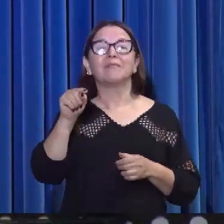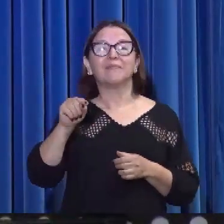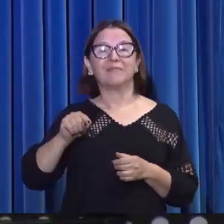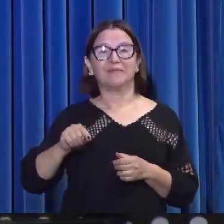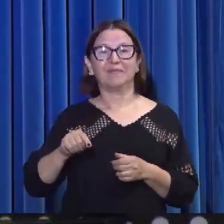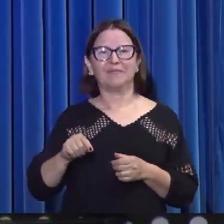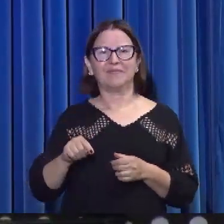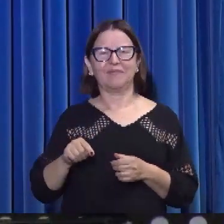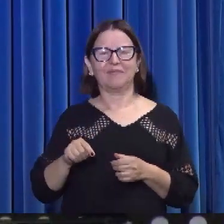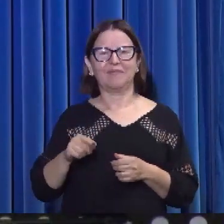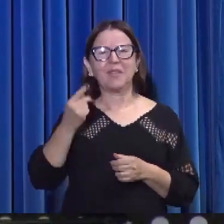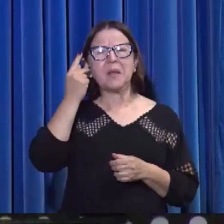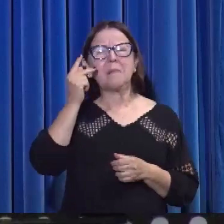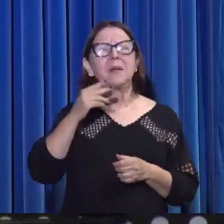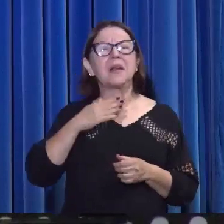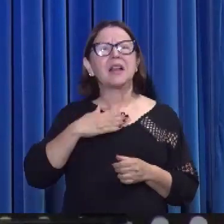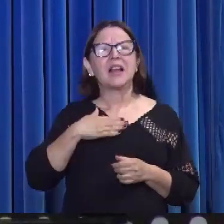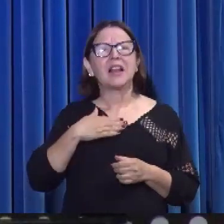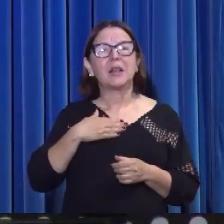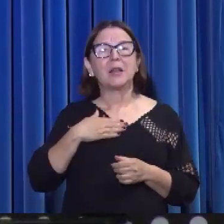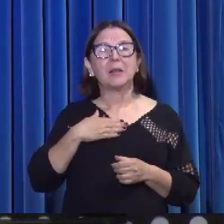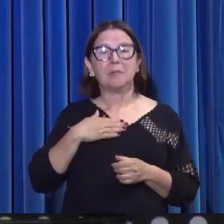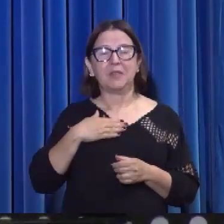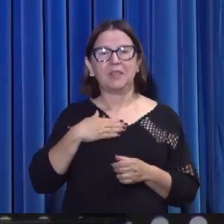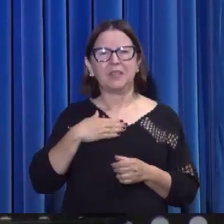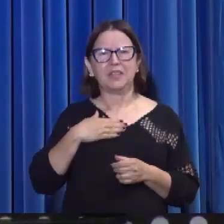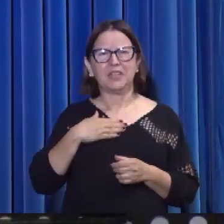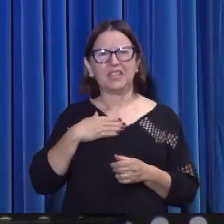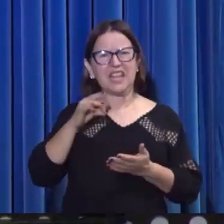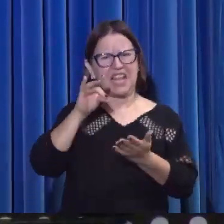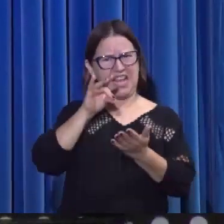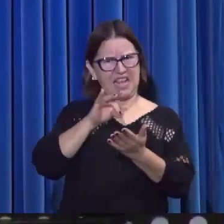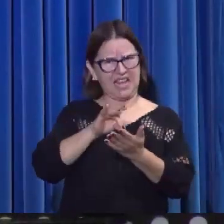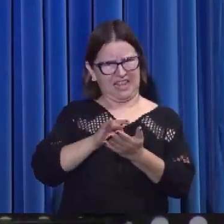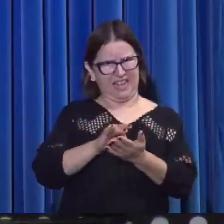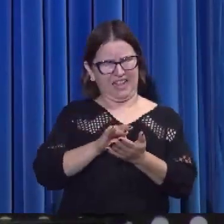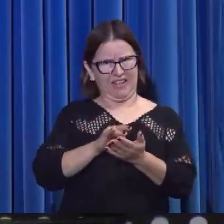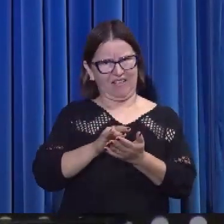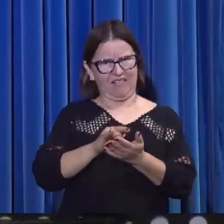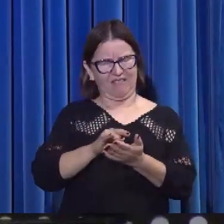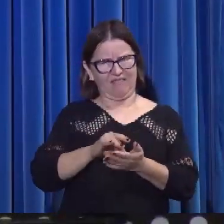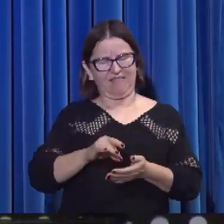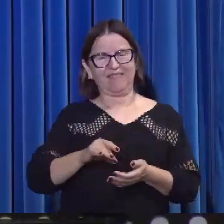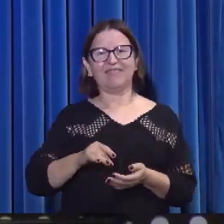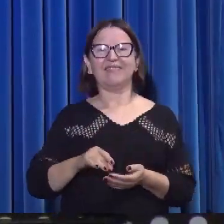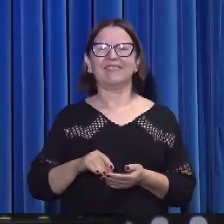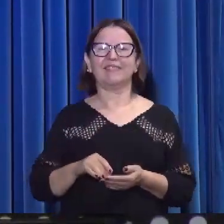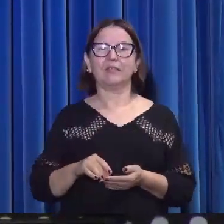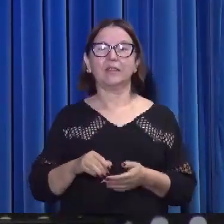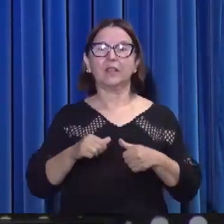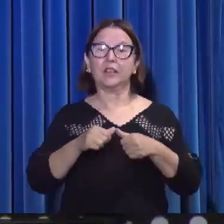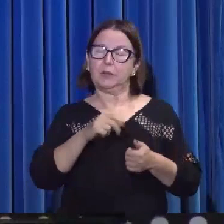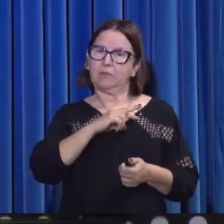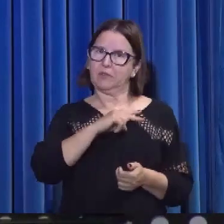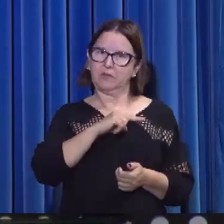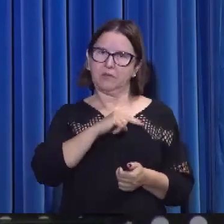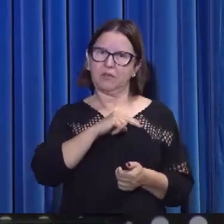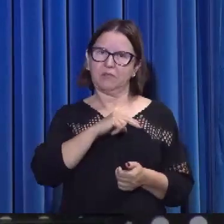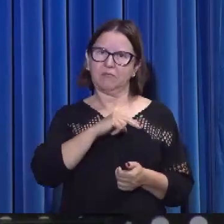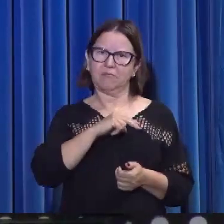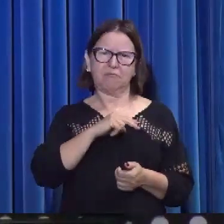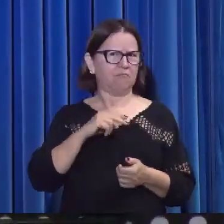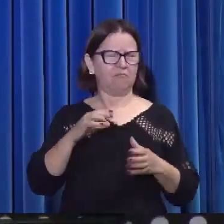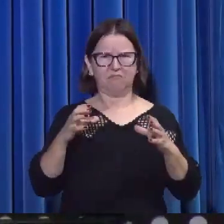E esse para mim aqui, será que para mim isso é real? Isso aqui é pessoal, não é coletivo.